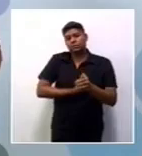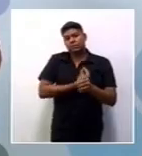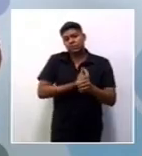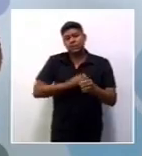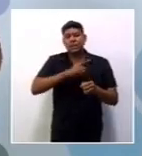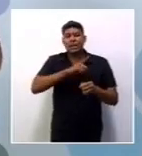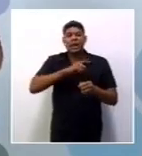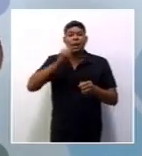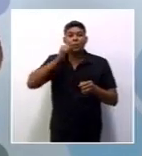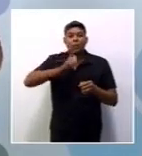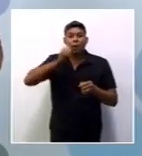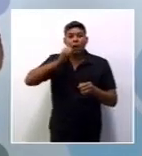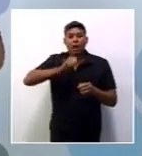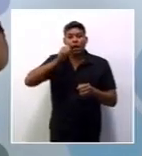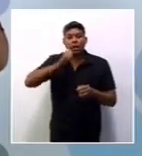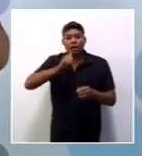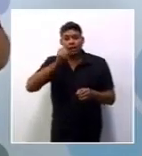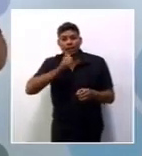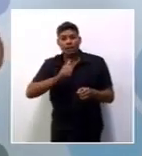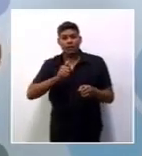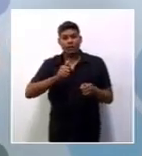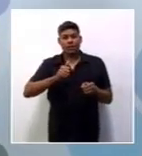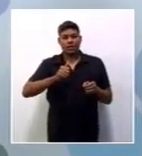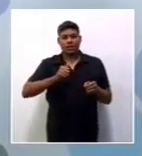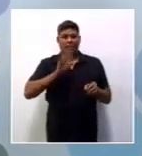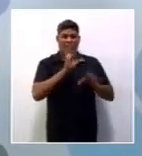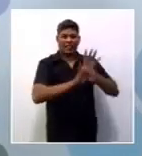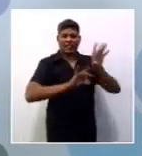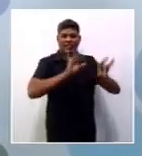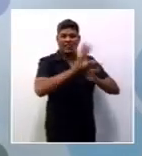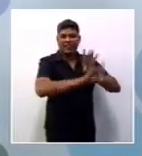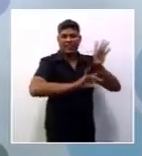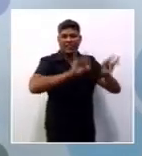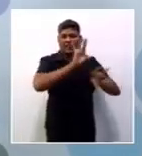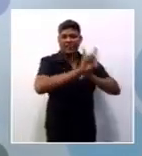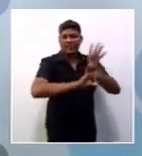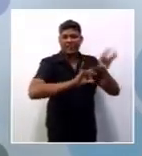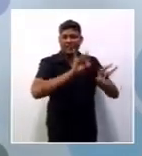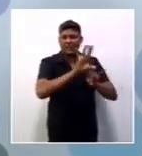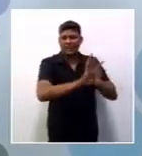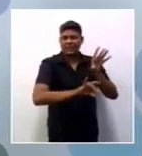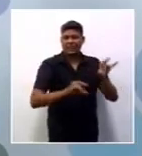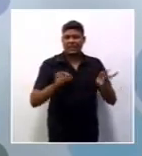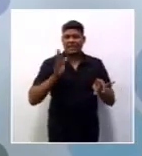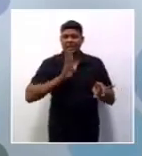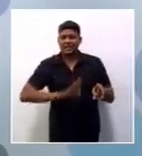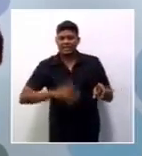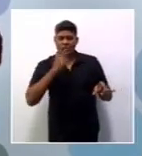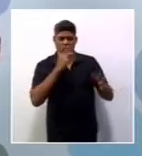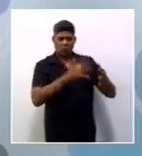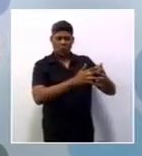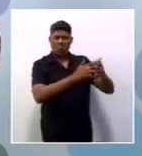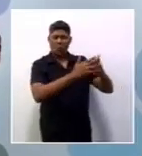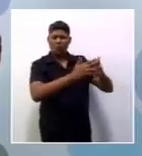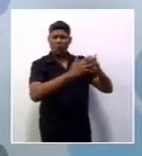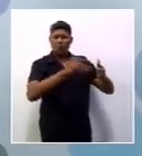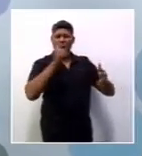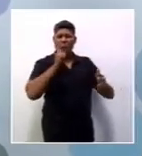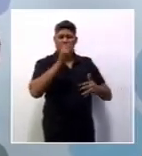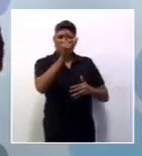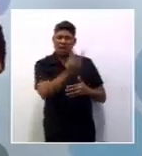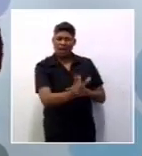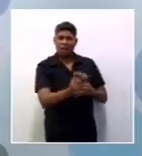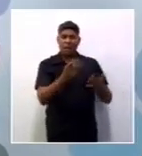uma mulher abusando de crianças e tudo mais, confundiram uma moradora da cidade com essa mulher, e ela acabou a